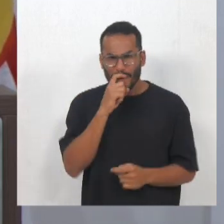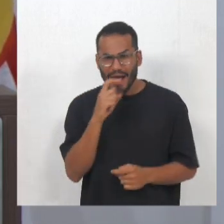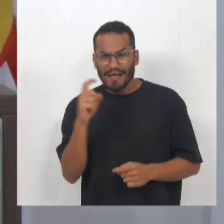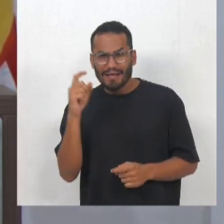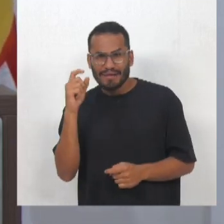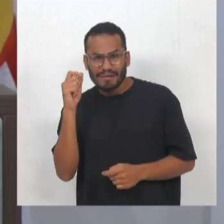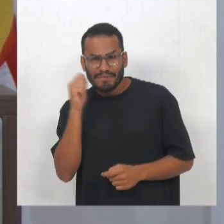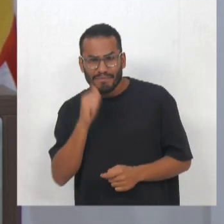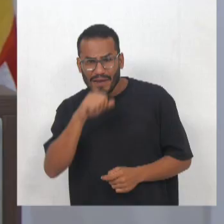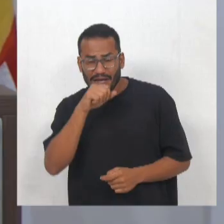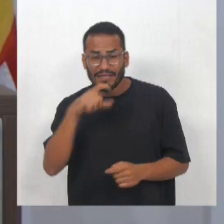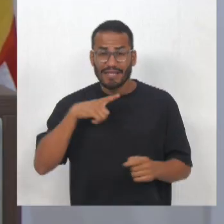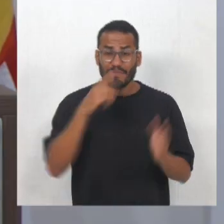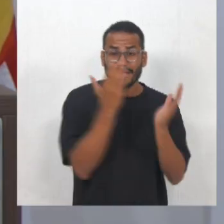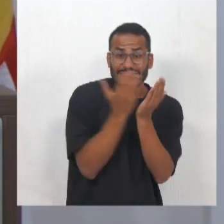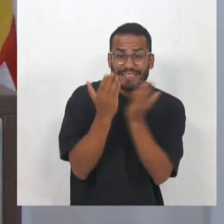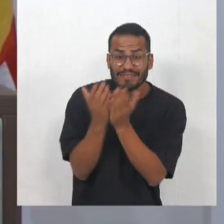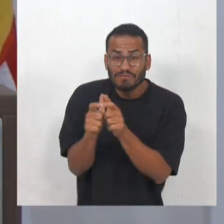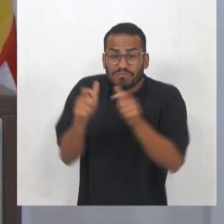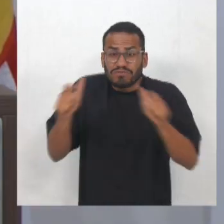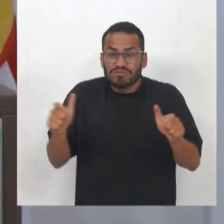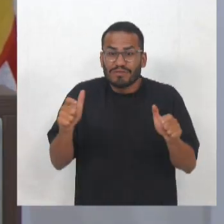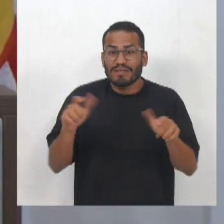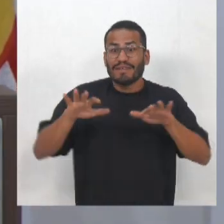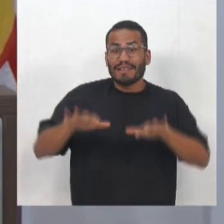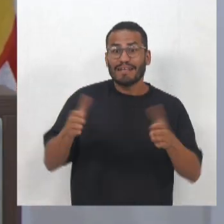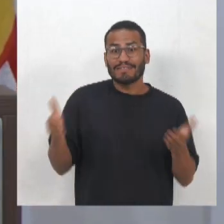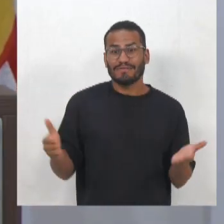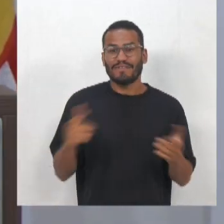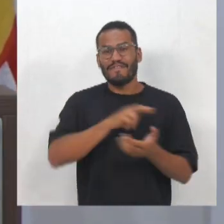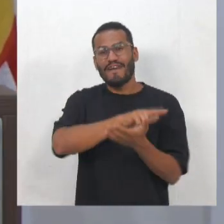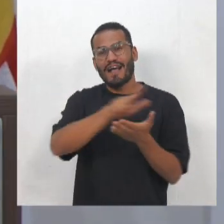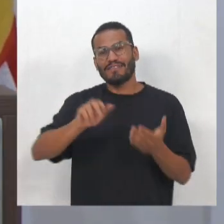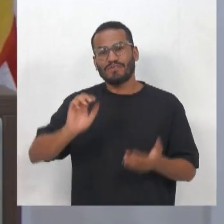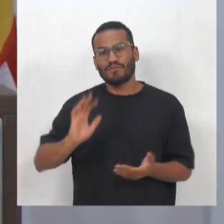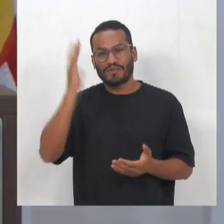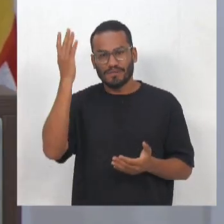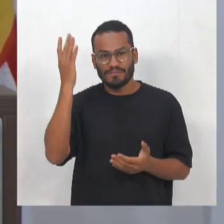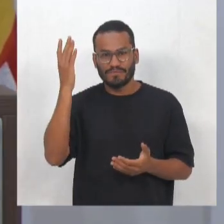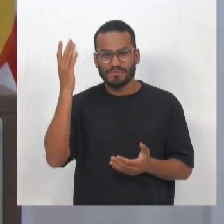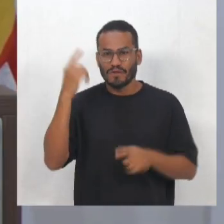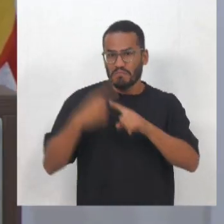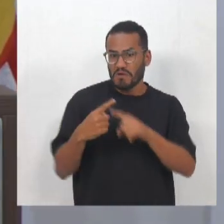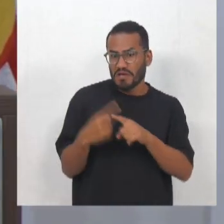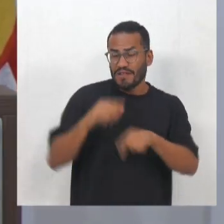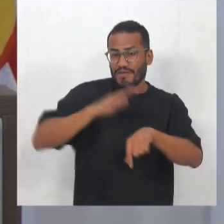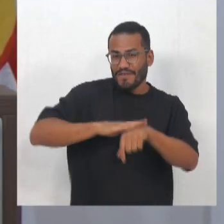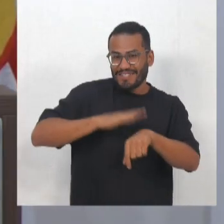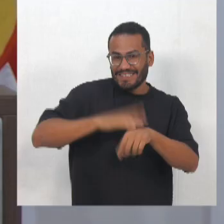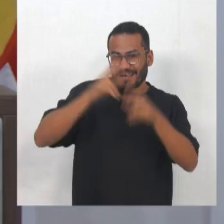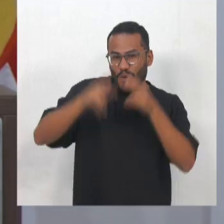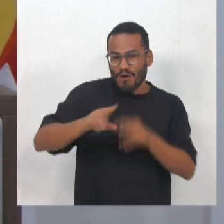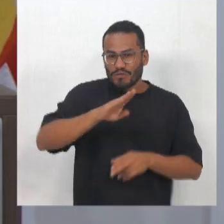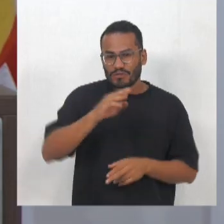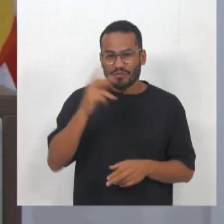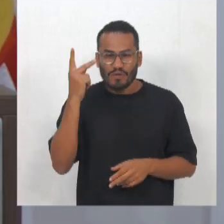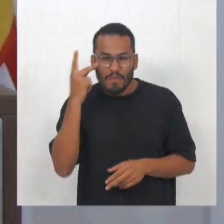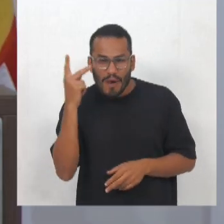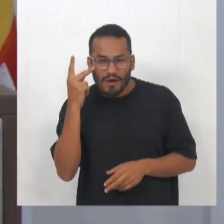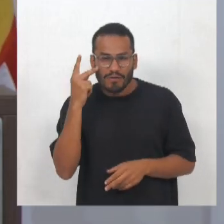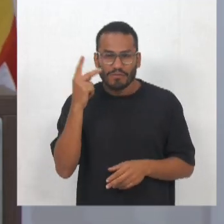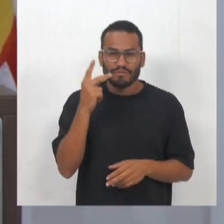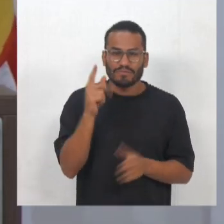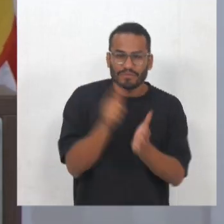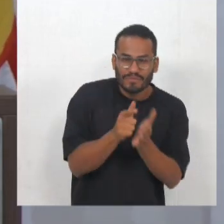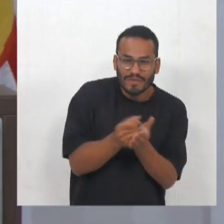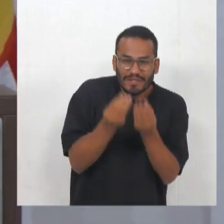enquanto eu tenho uma licitação inteira que fica aí à mercê de várias situações. Por que não fazer como é feito em São Paulo? O voucher está aqui, entrega